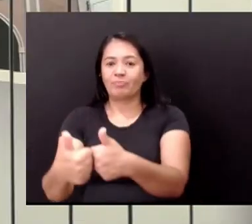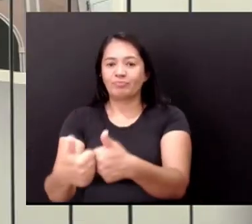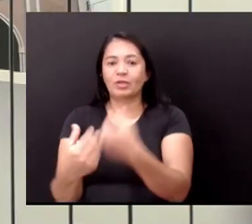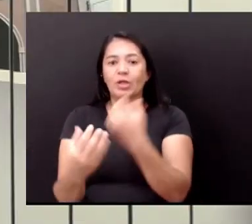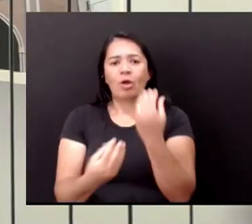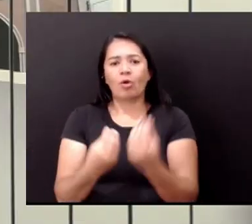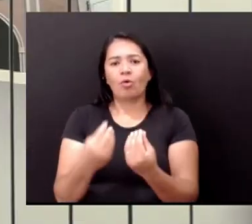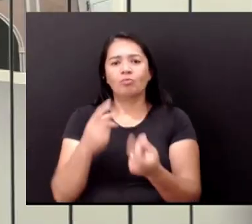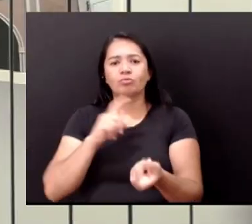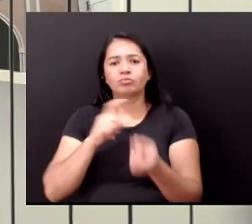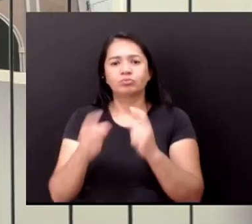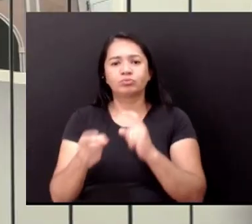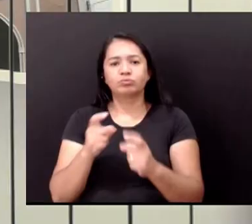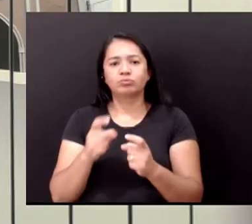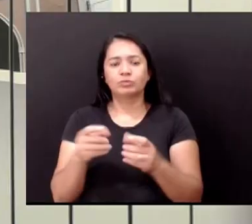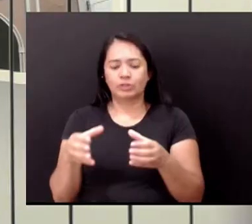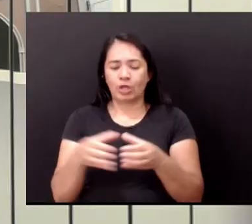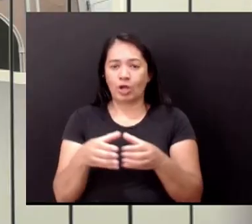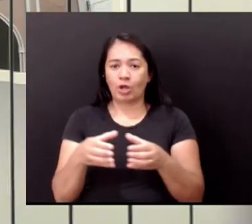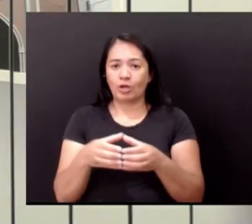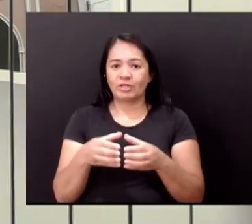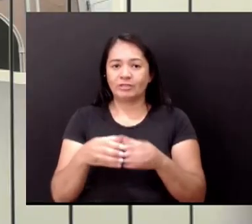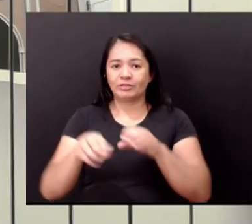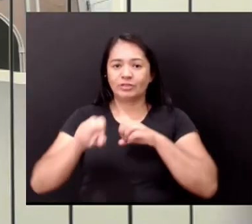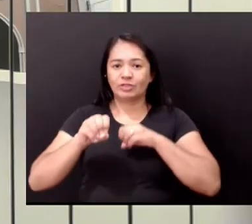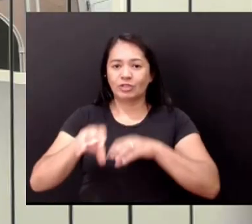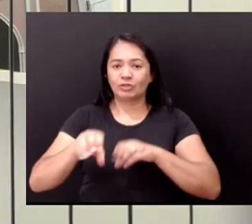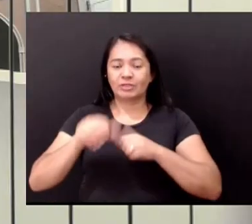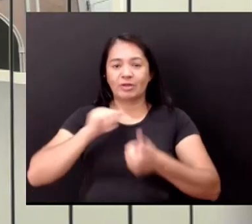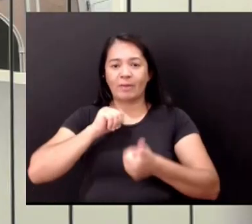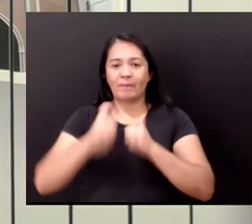da Comissão de Educação e Esporte aqui da Câmara.